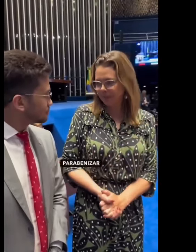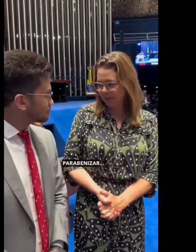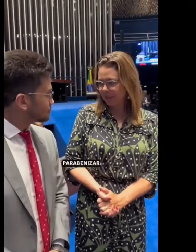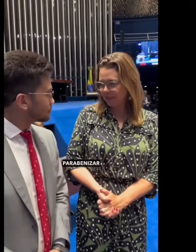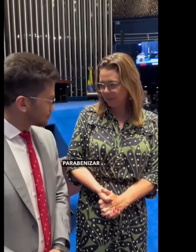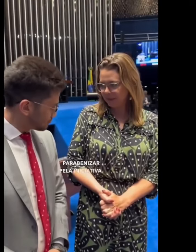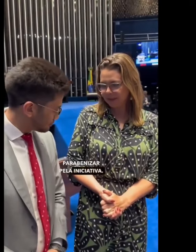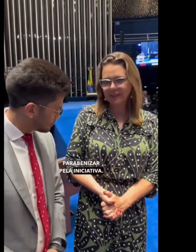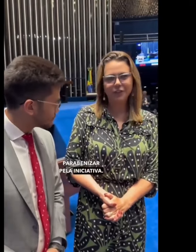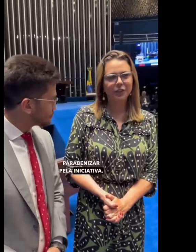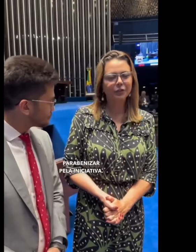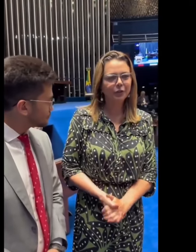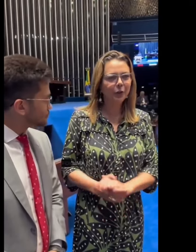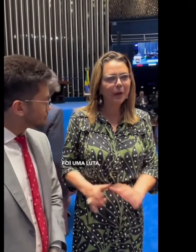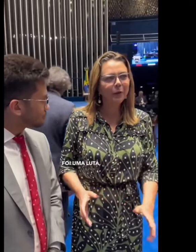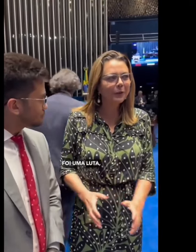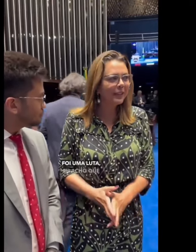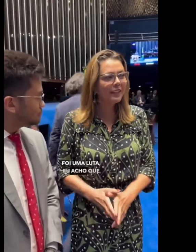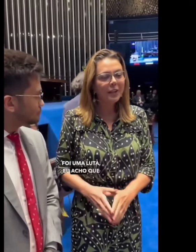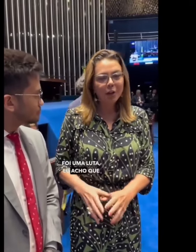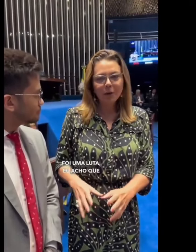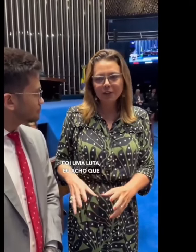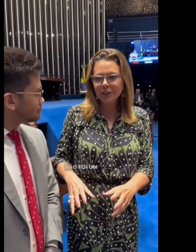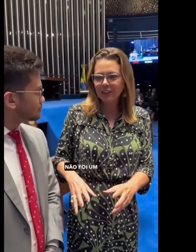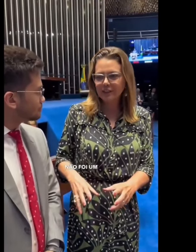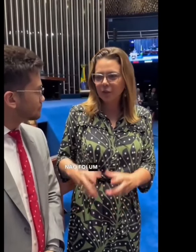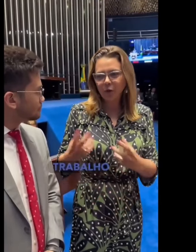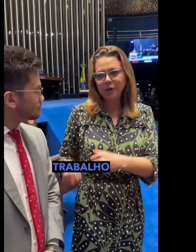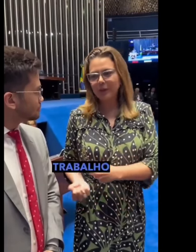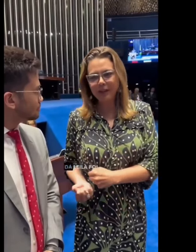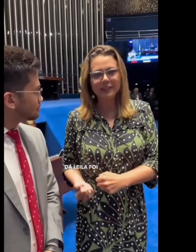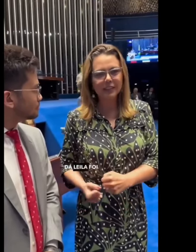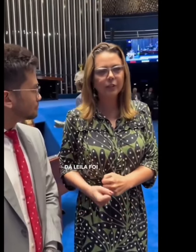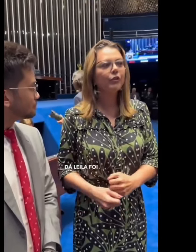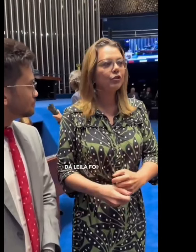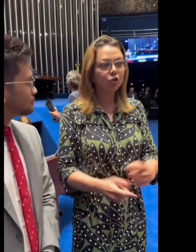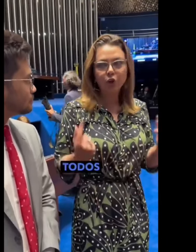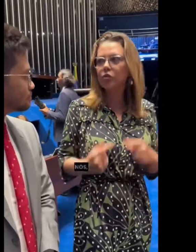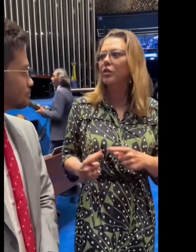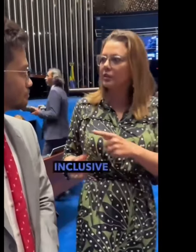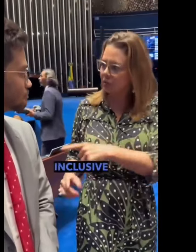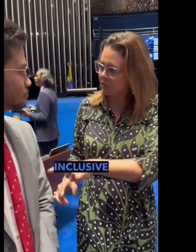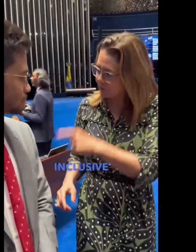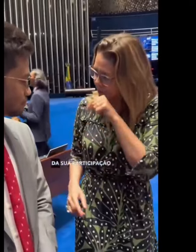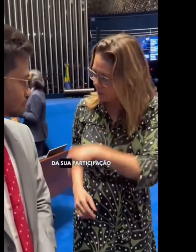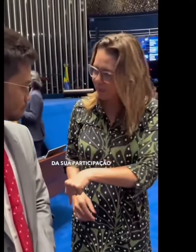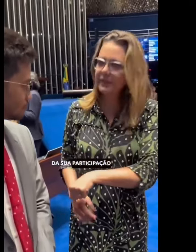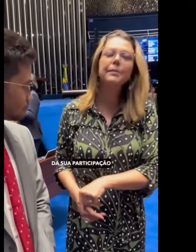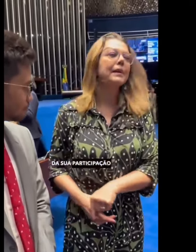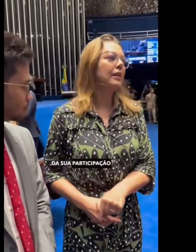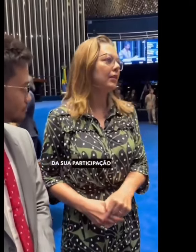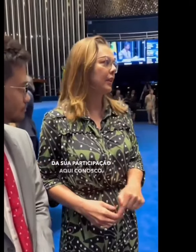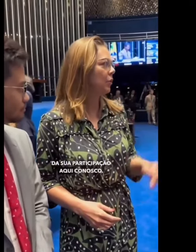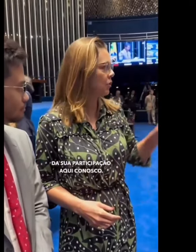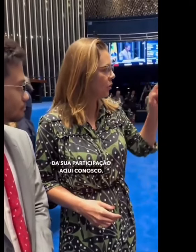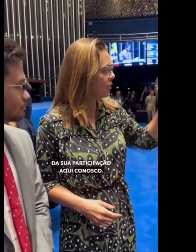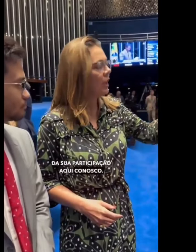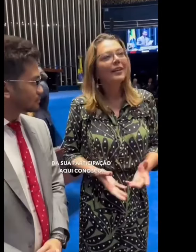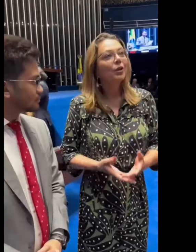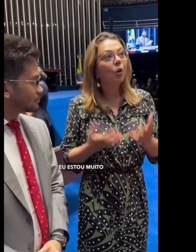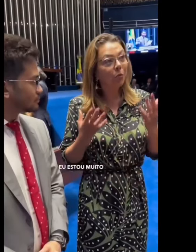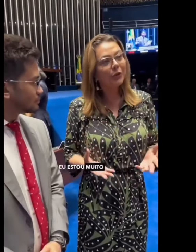primer parabenizar pela iniciativa foi uma luta eu acho que não foi o trabalho da foi de todos nós inclusive da sua participação aqui